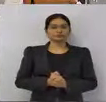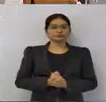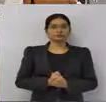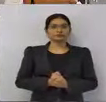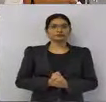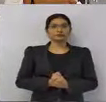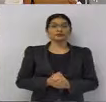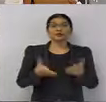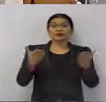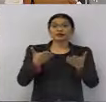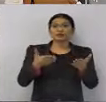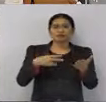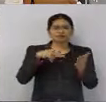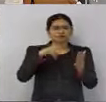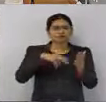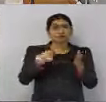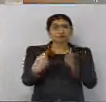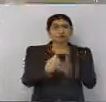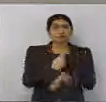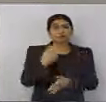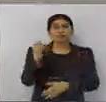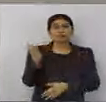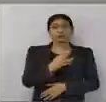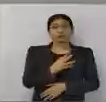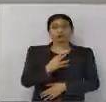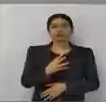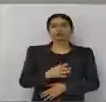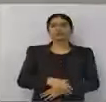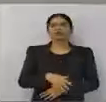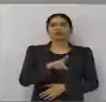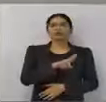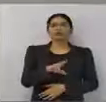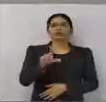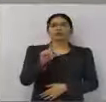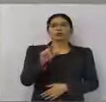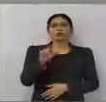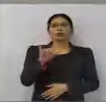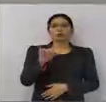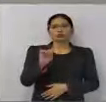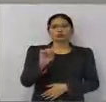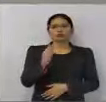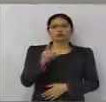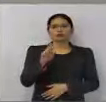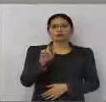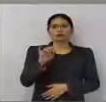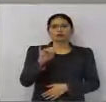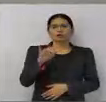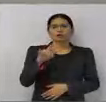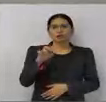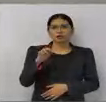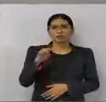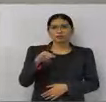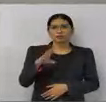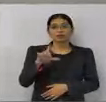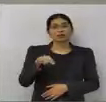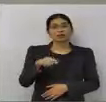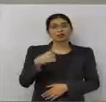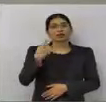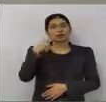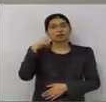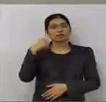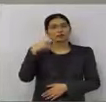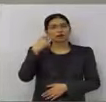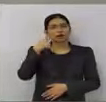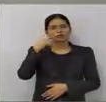Opa, chegou aqui uma pergunta nova. O Luiz Guilherme é advogado e ele enviou aqui pra gente. Opa,